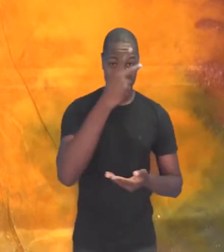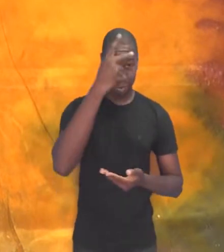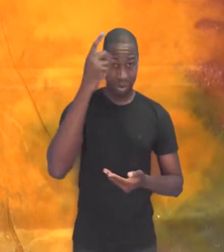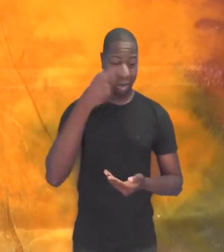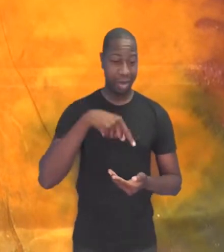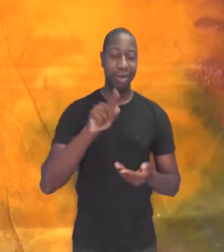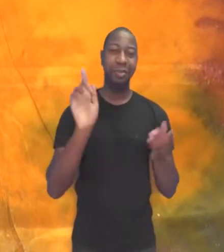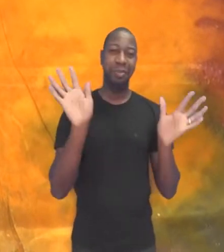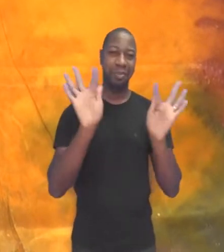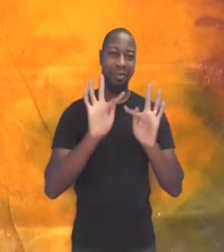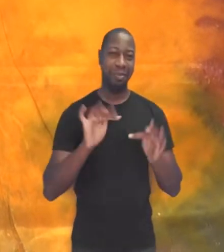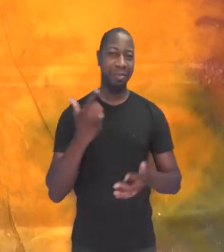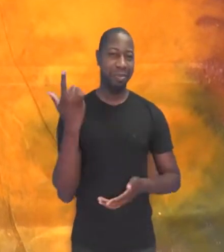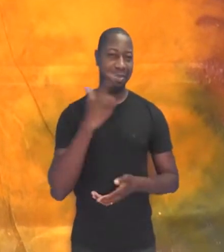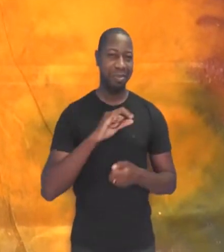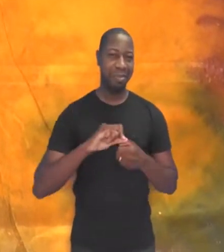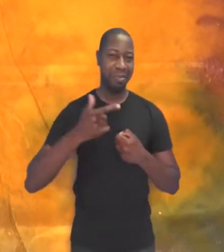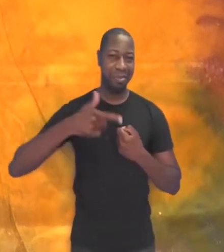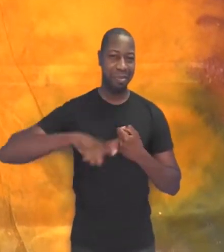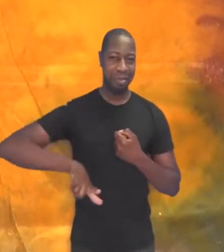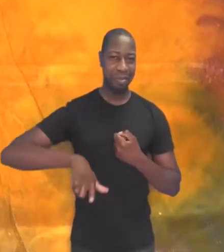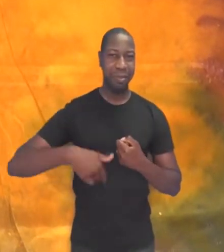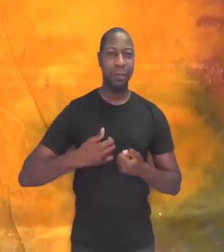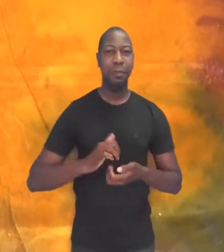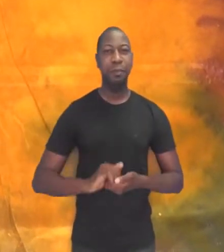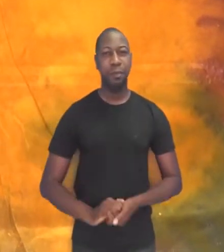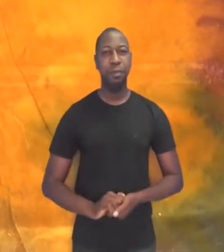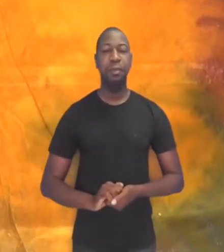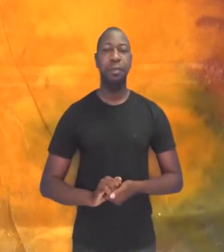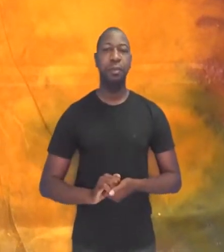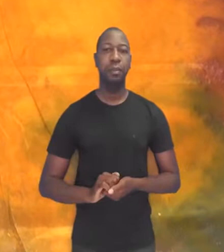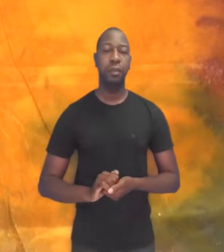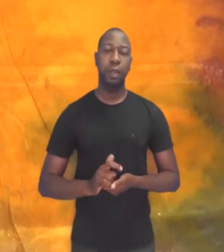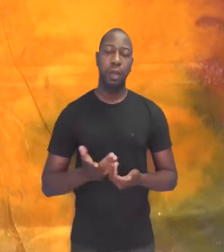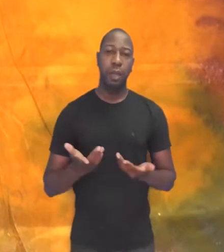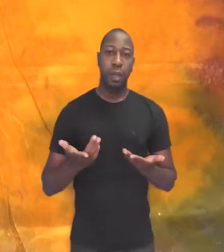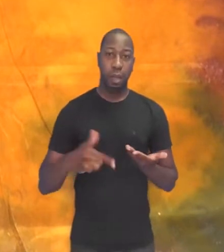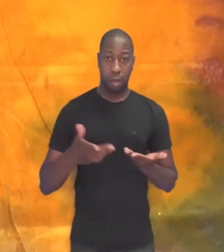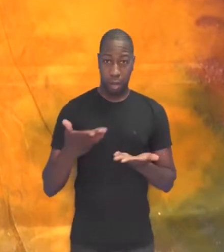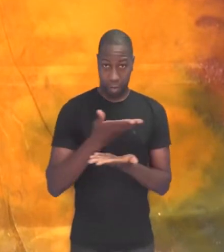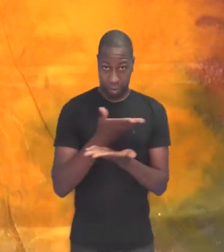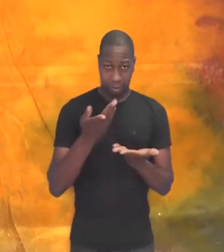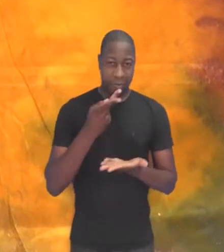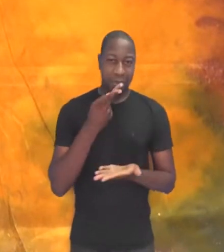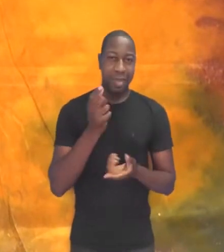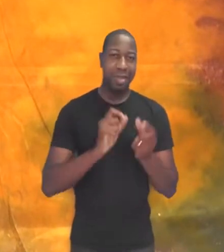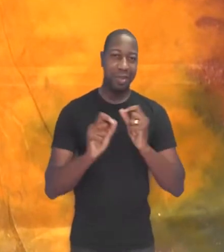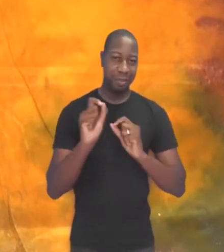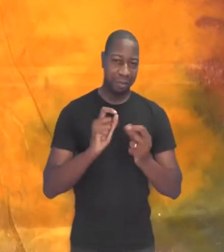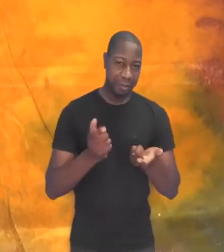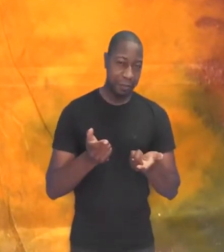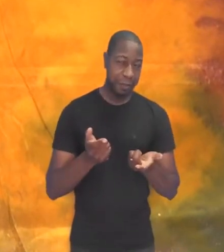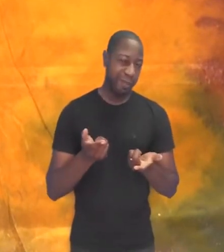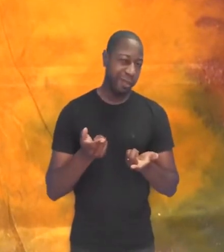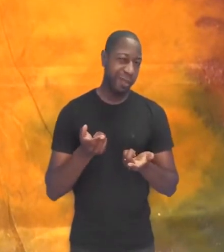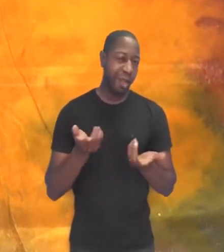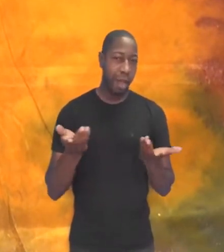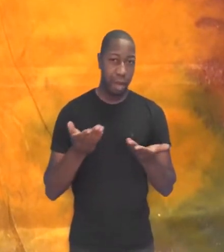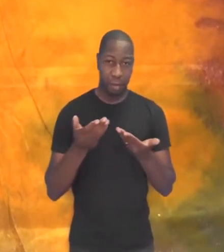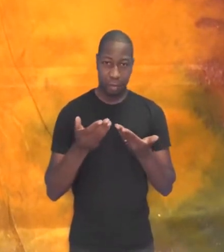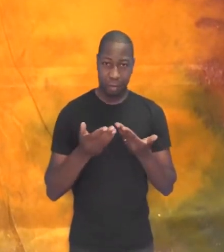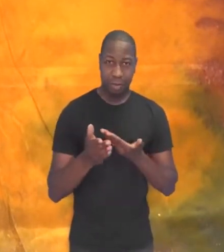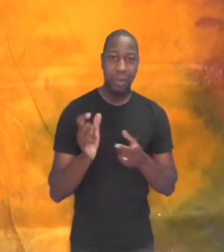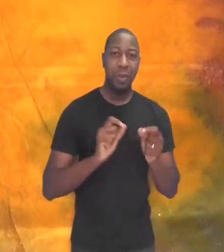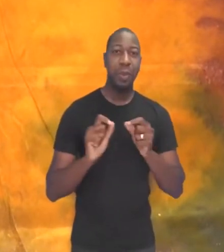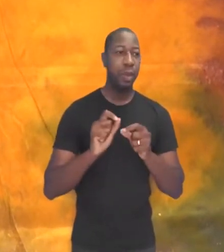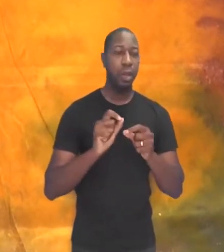muito feliz de estar podendo realizá-lo novamente. Então, eu gostaria de dizer também que agora a gente consegue